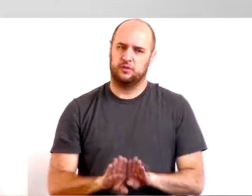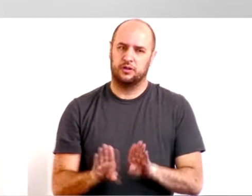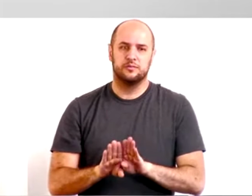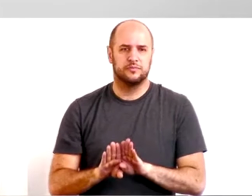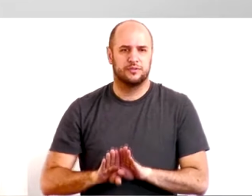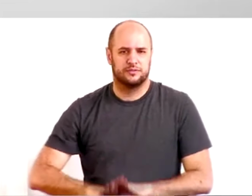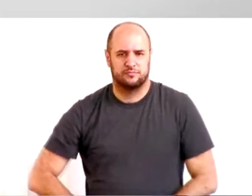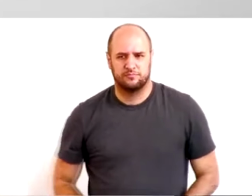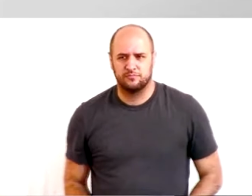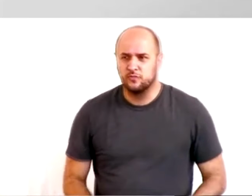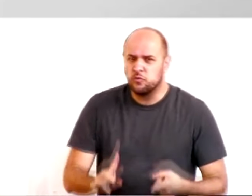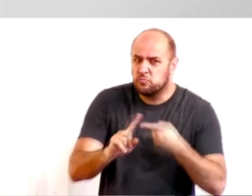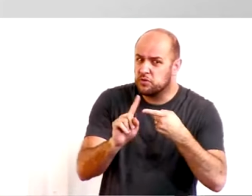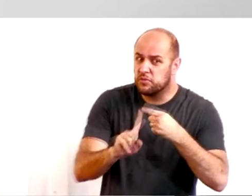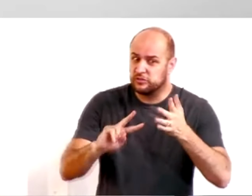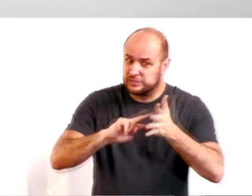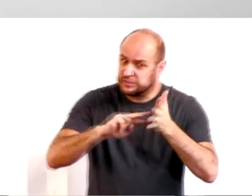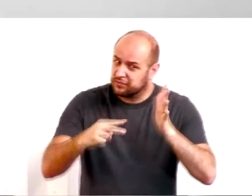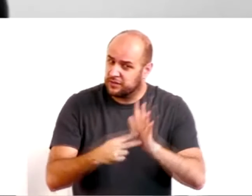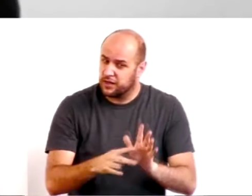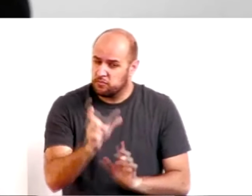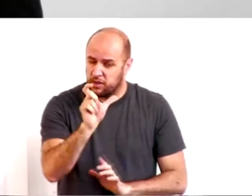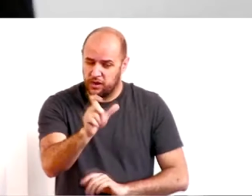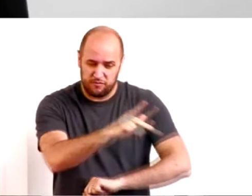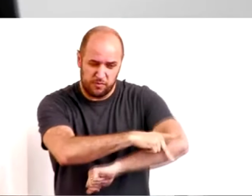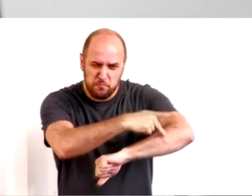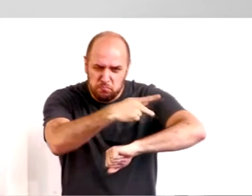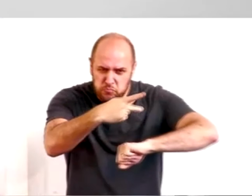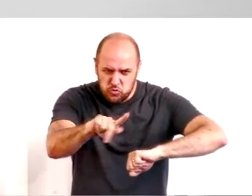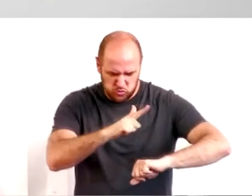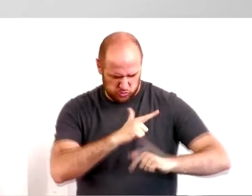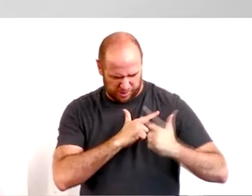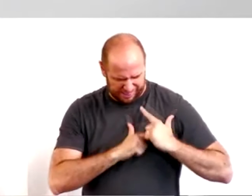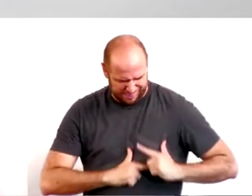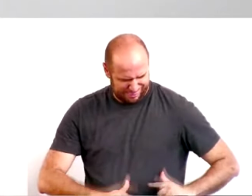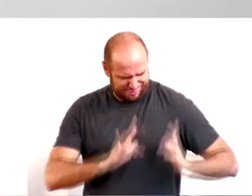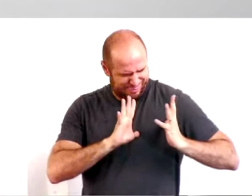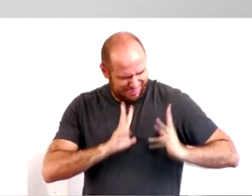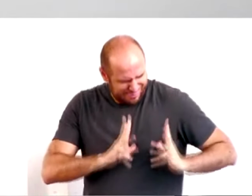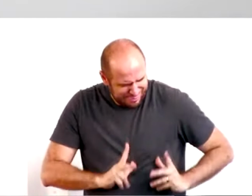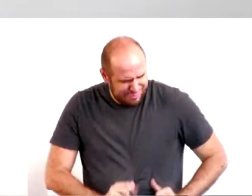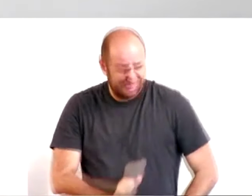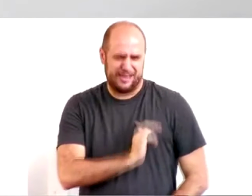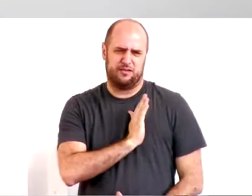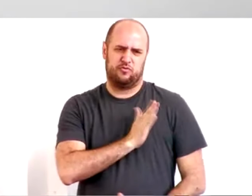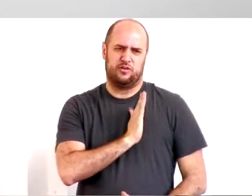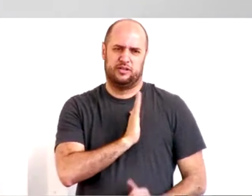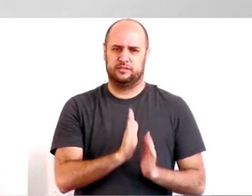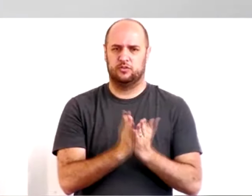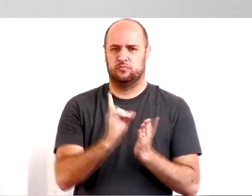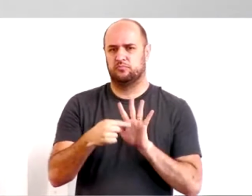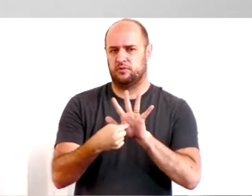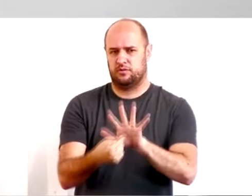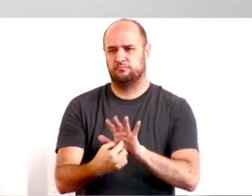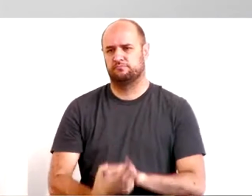primeiro sentido da palavra pureza, ou puros, ou limpos de coração, na Escritura